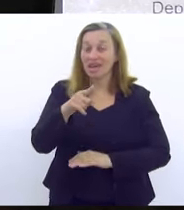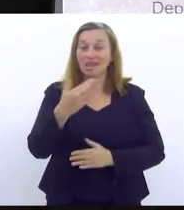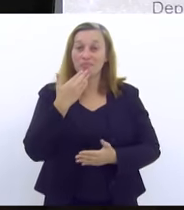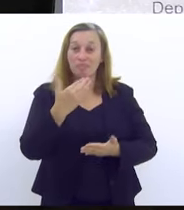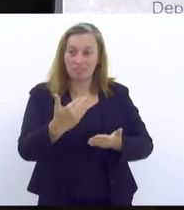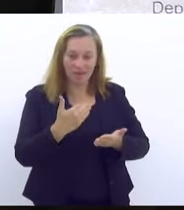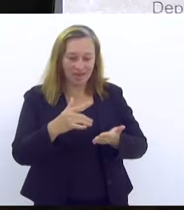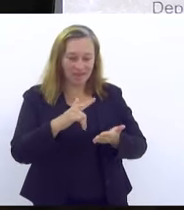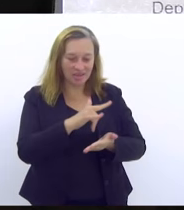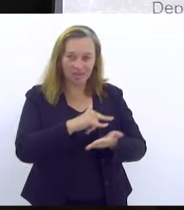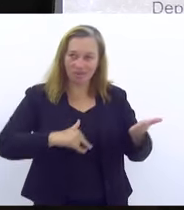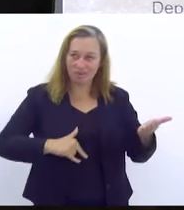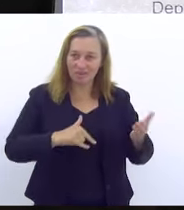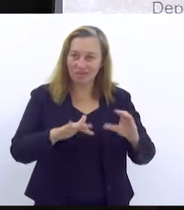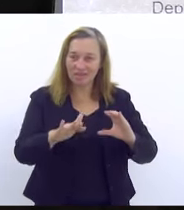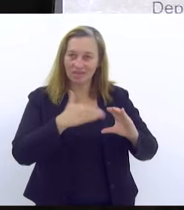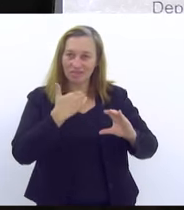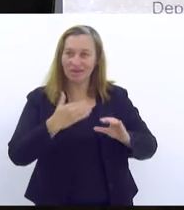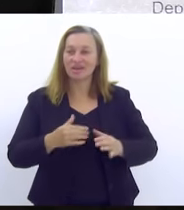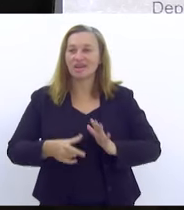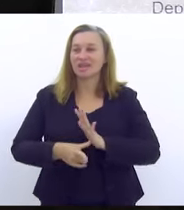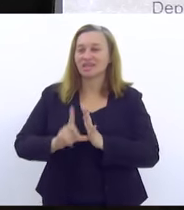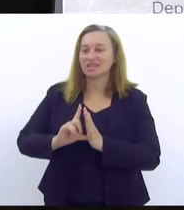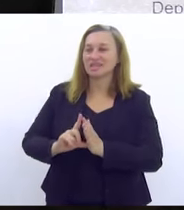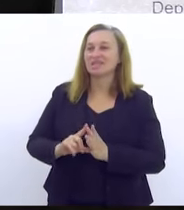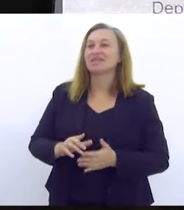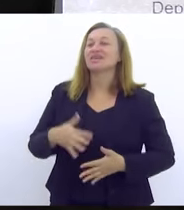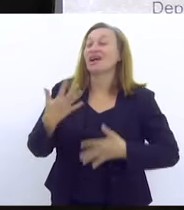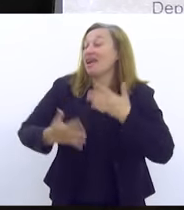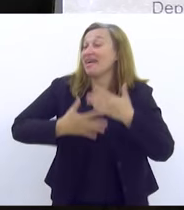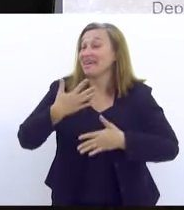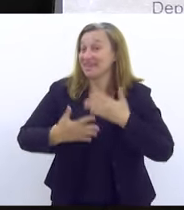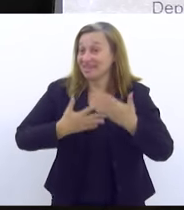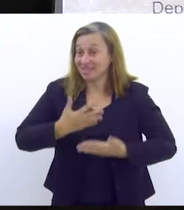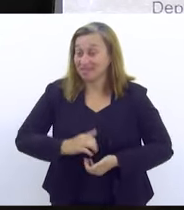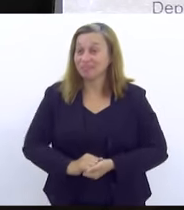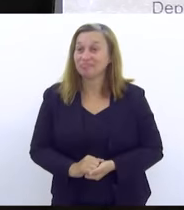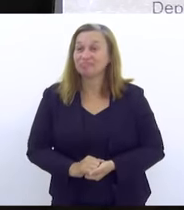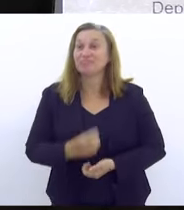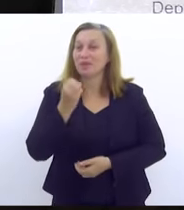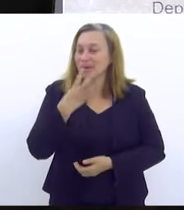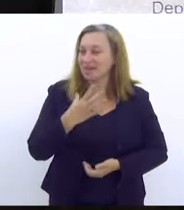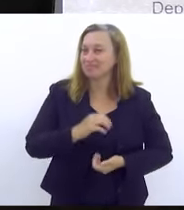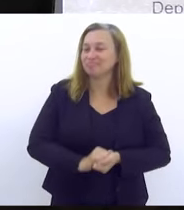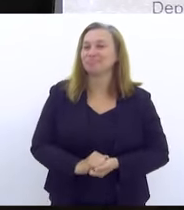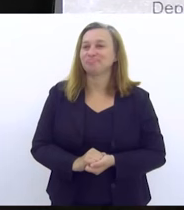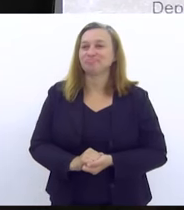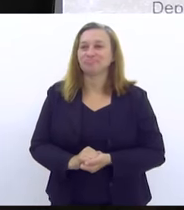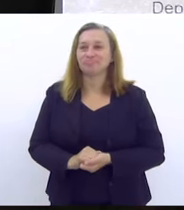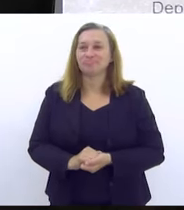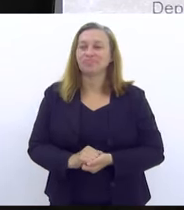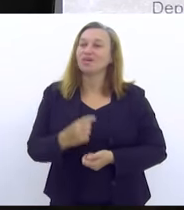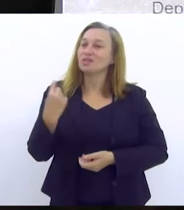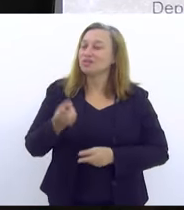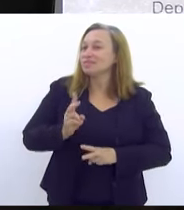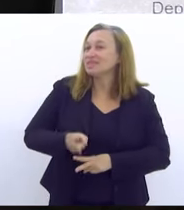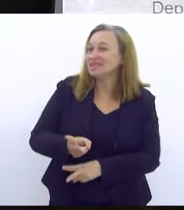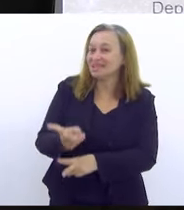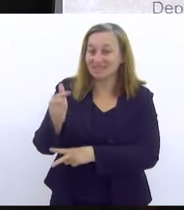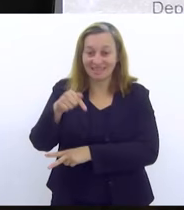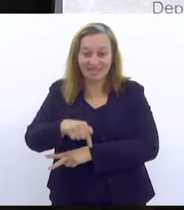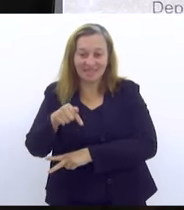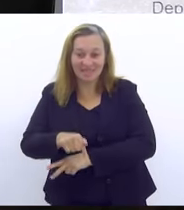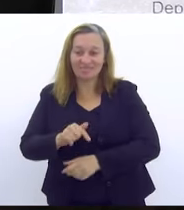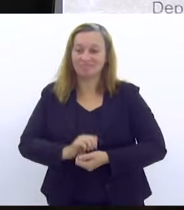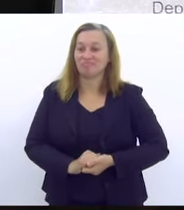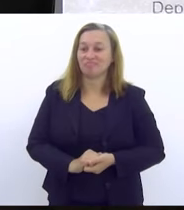documento antes do evento, enfim. É muito prazeroso. Bem, nós vamos seguindo aqui,